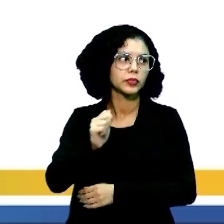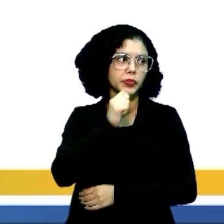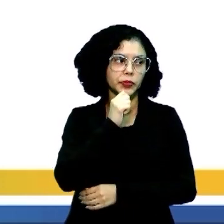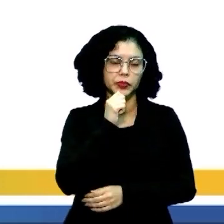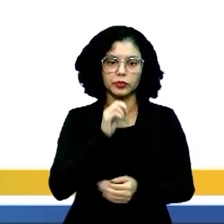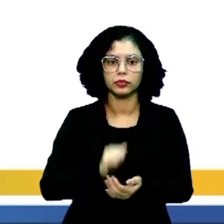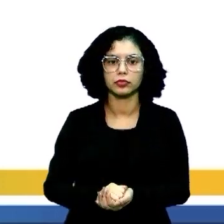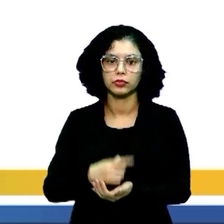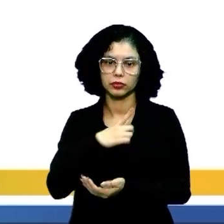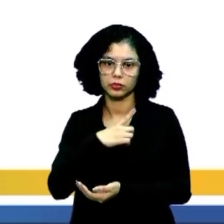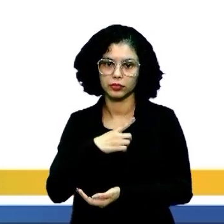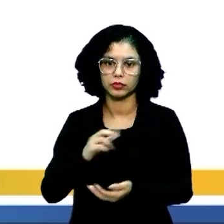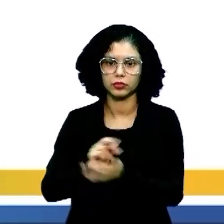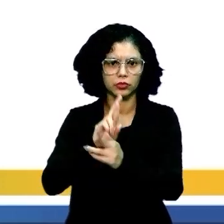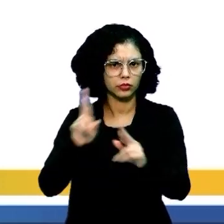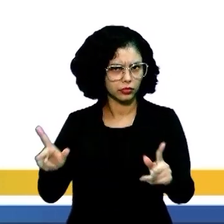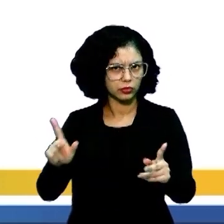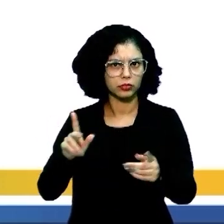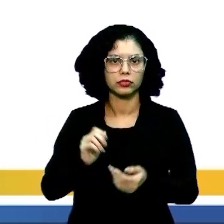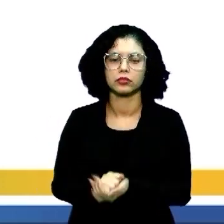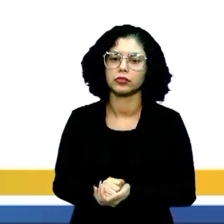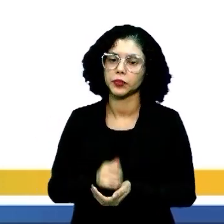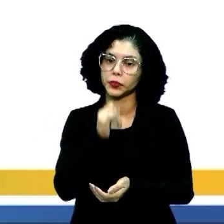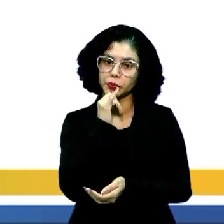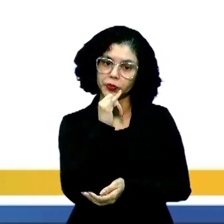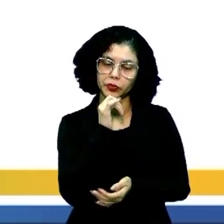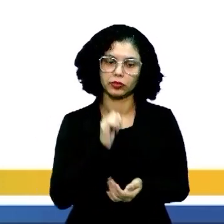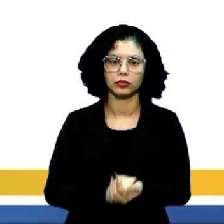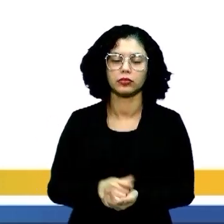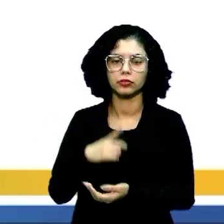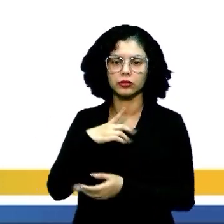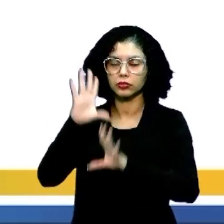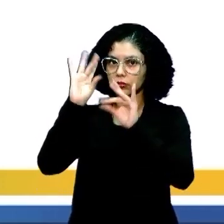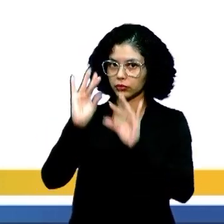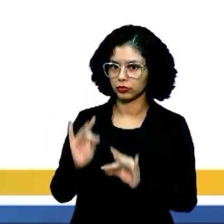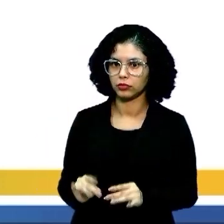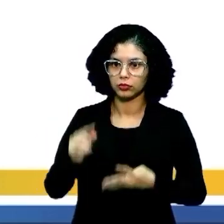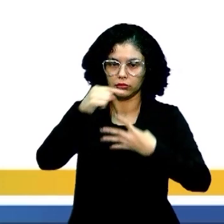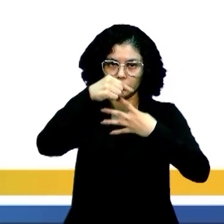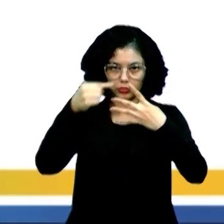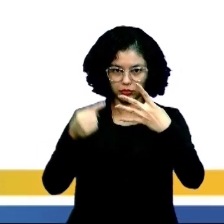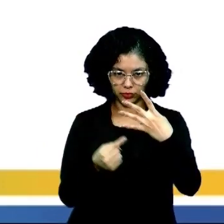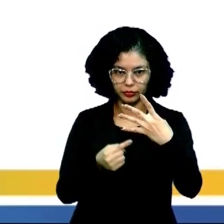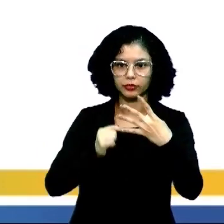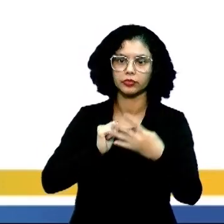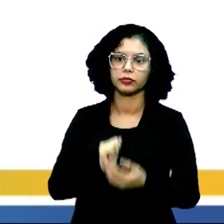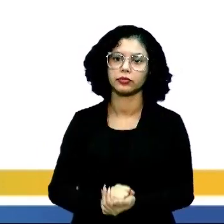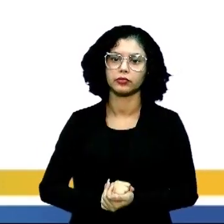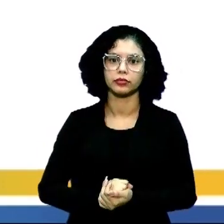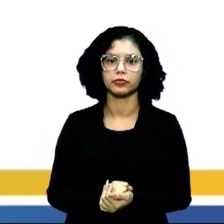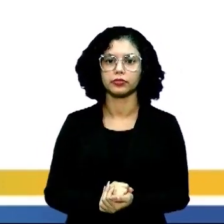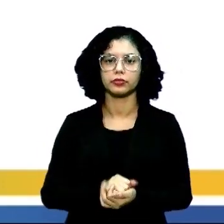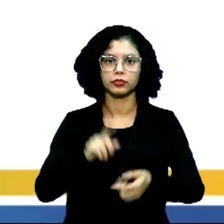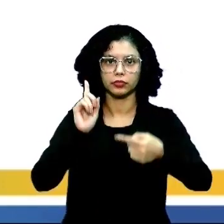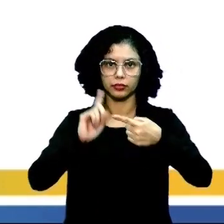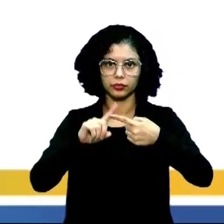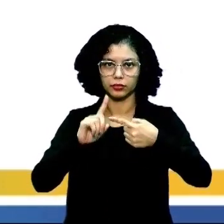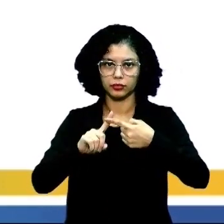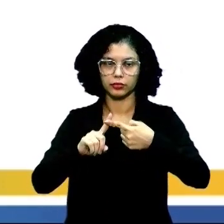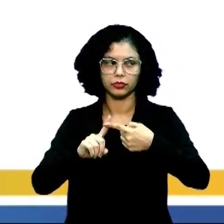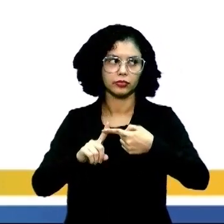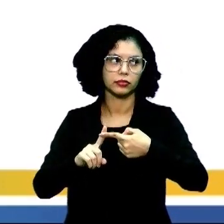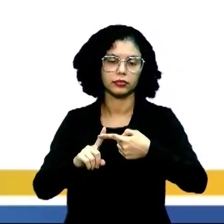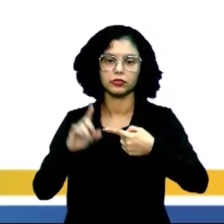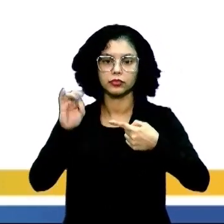Bush teve diferentes apelos. Por exemplo, a gente destaca aqui 4 importantes apelos na aula. Apelos que